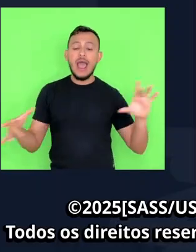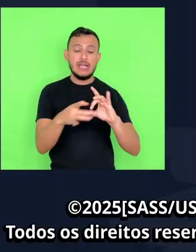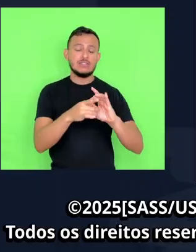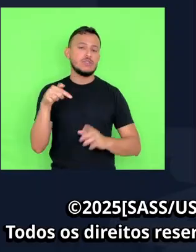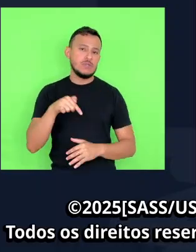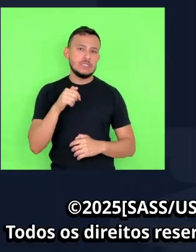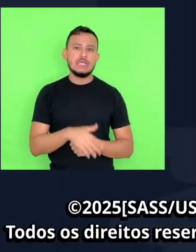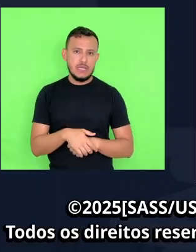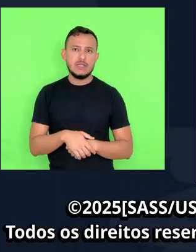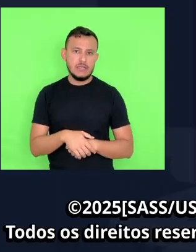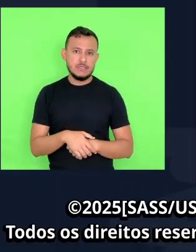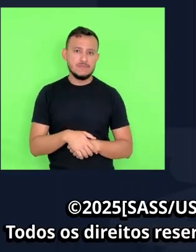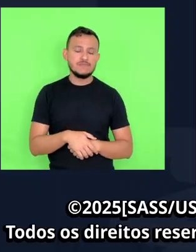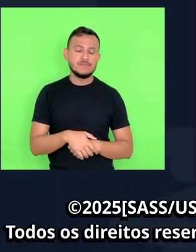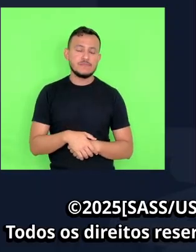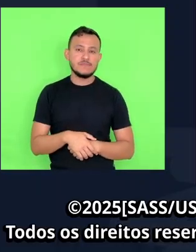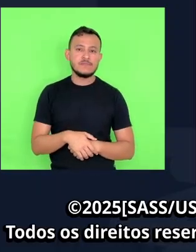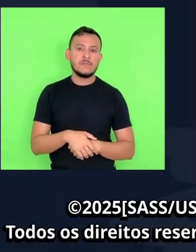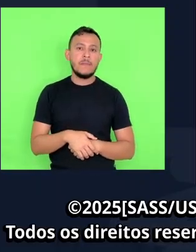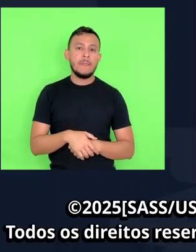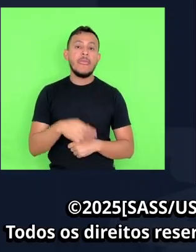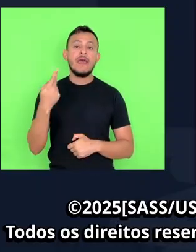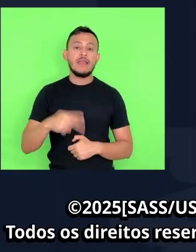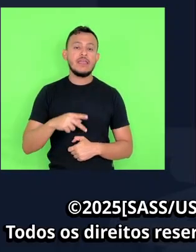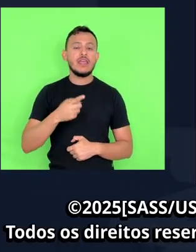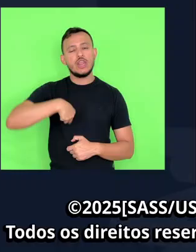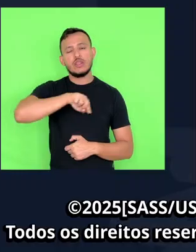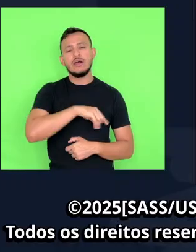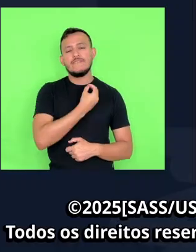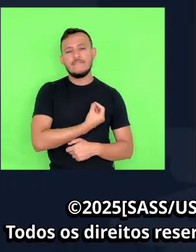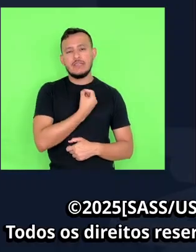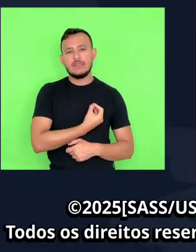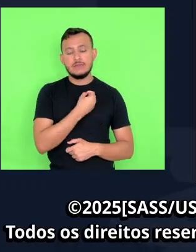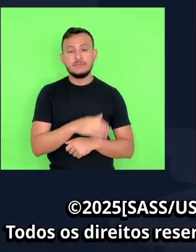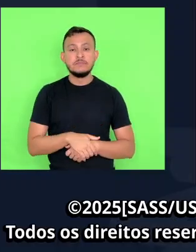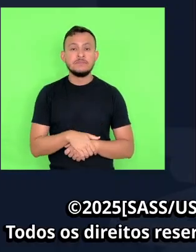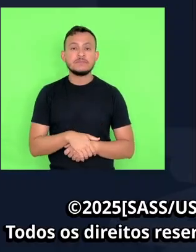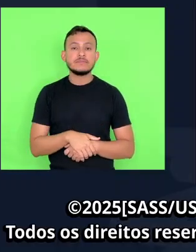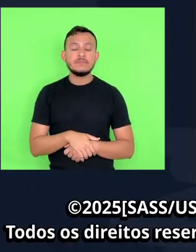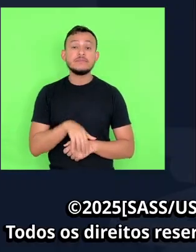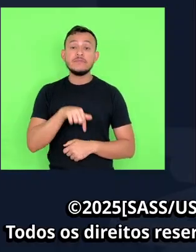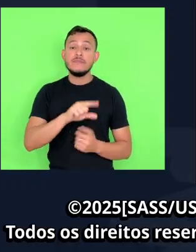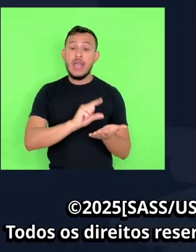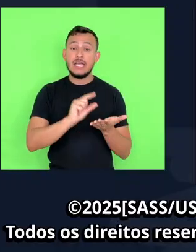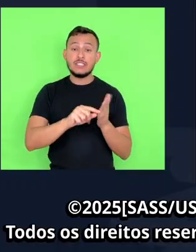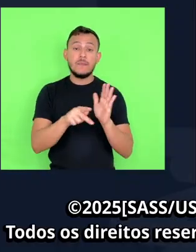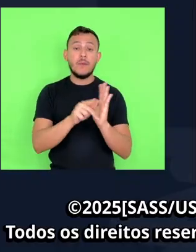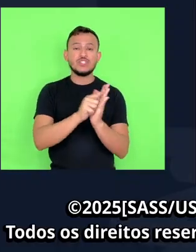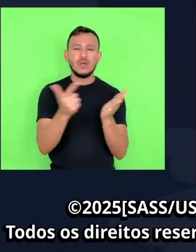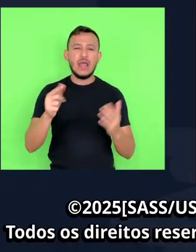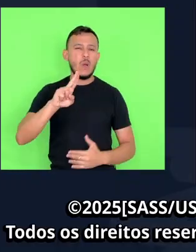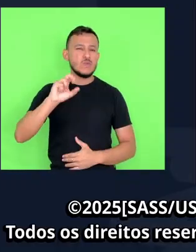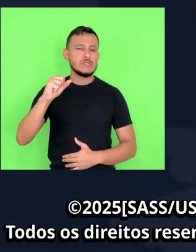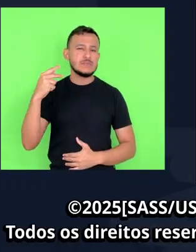associadas na nossa vida, né? Nesse artigo do Jornal da USP,